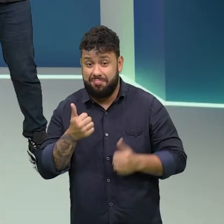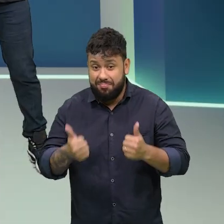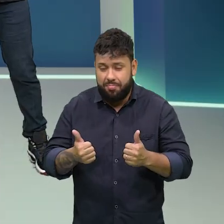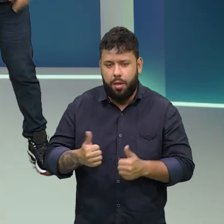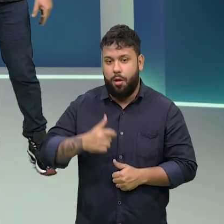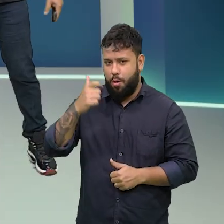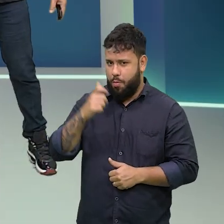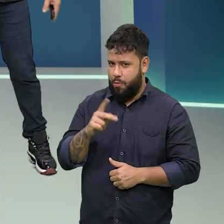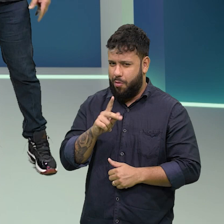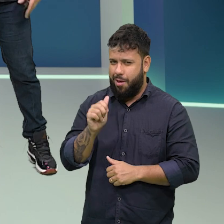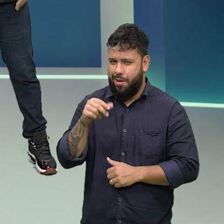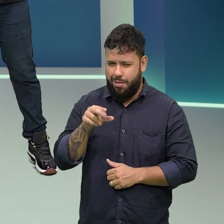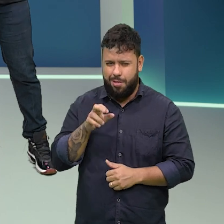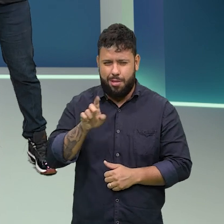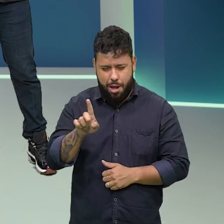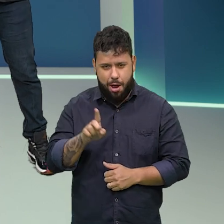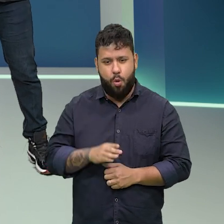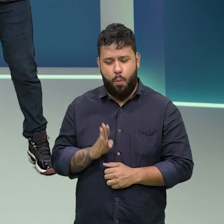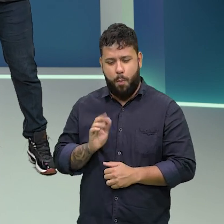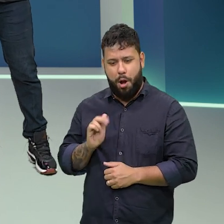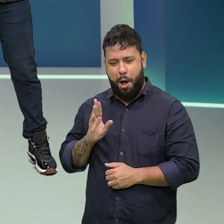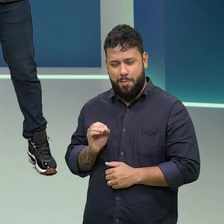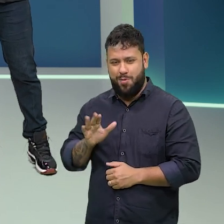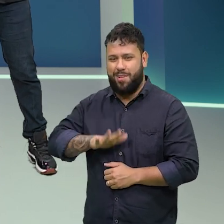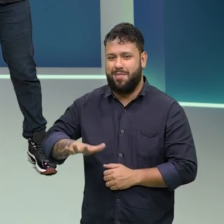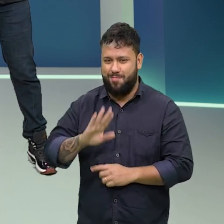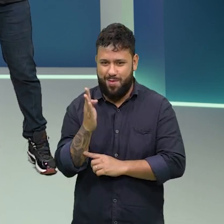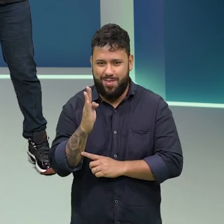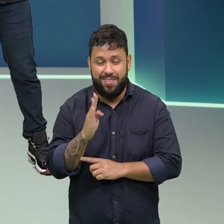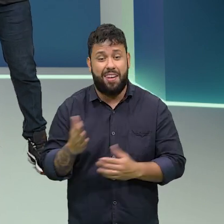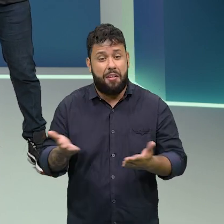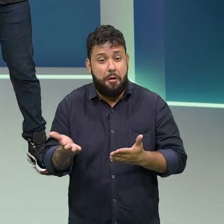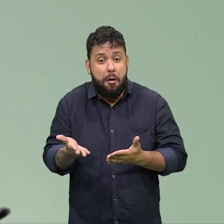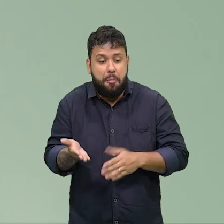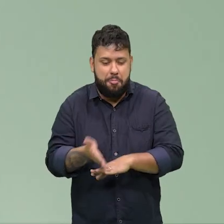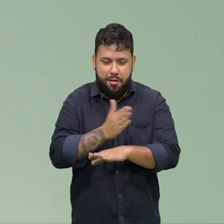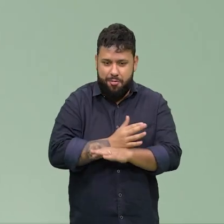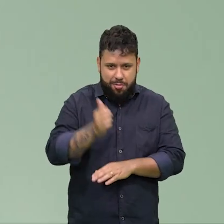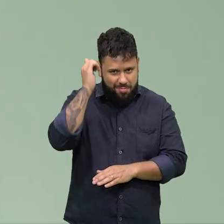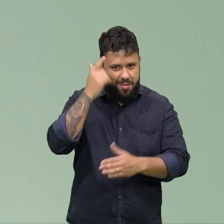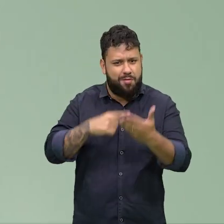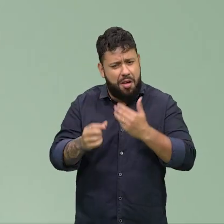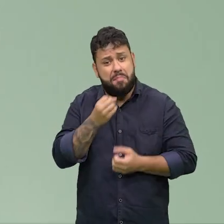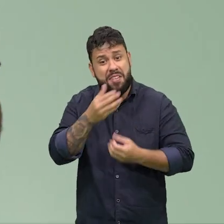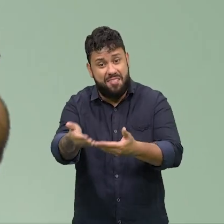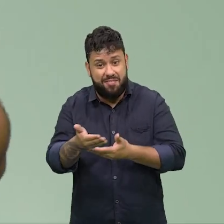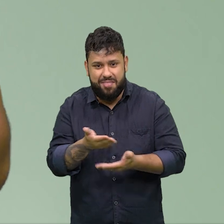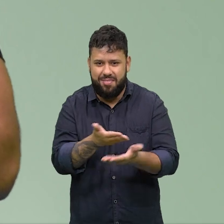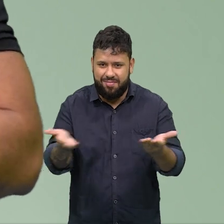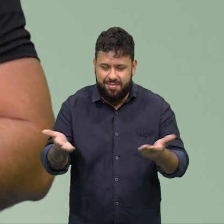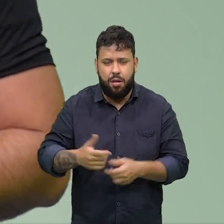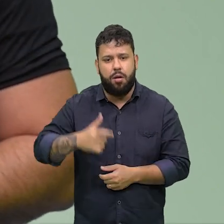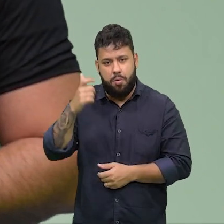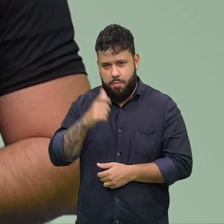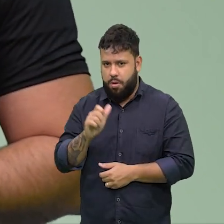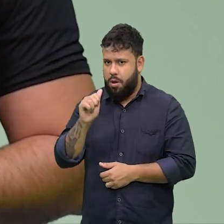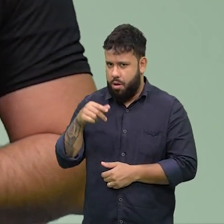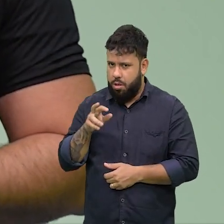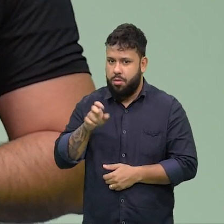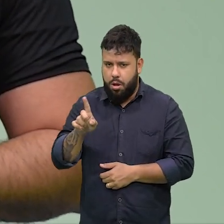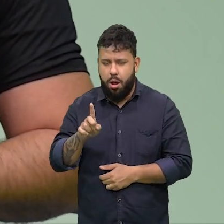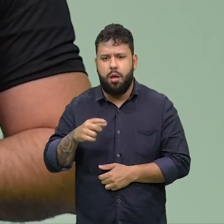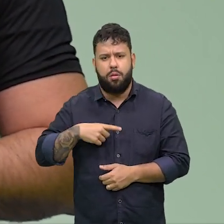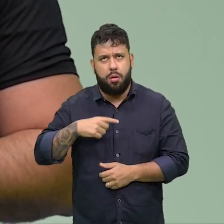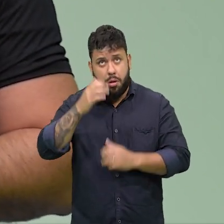aqui André Menezes, o brabo da biologia, diretamente para o Preveste UEA. Sejam todos muito bem-vindos. Eu sou o André Menezes, eu tenho